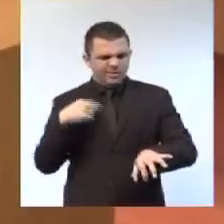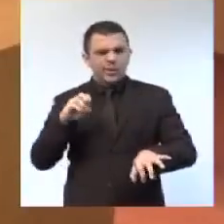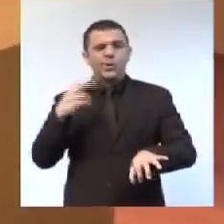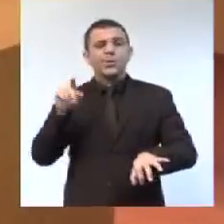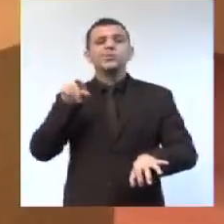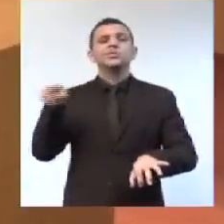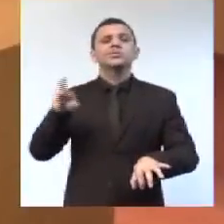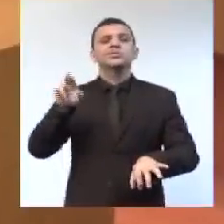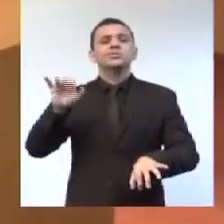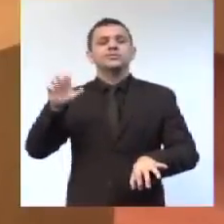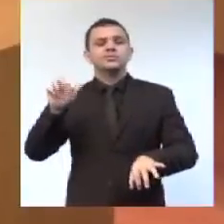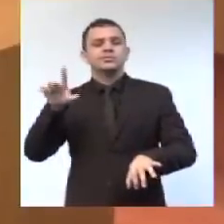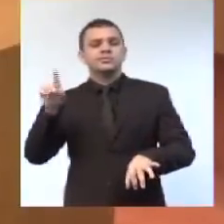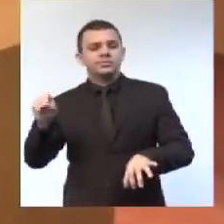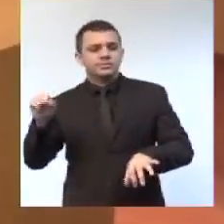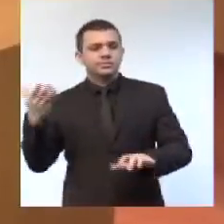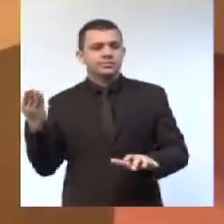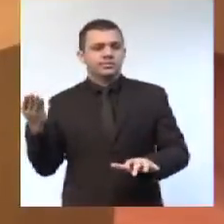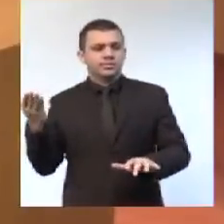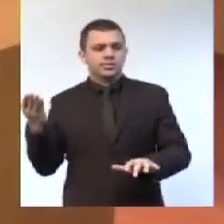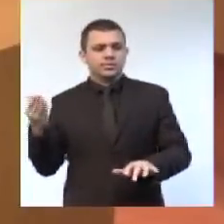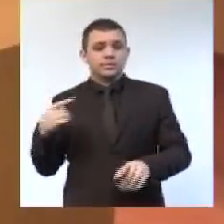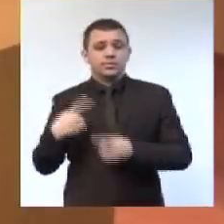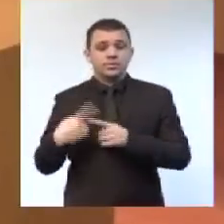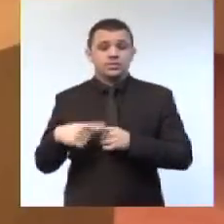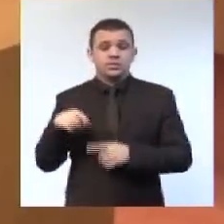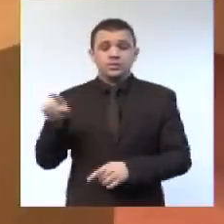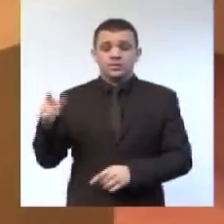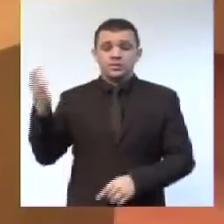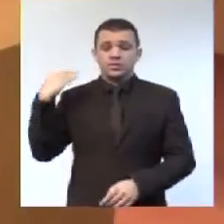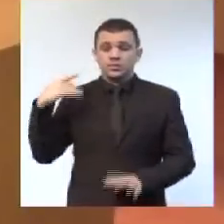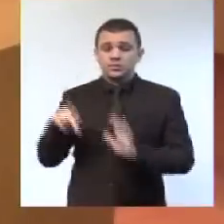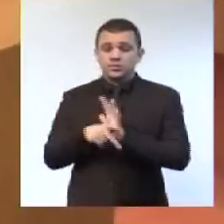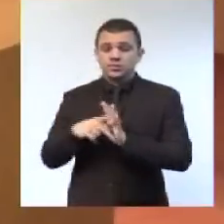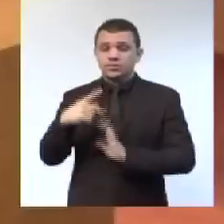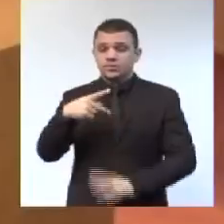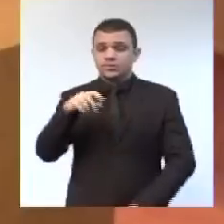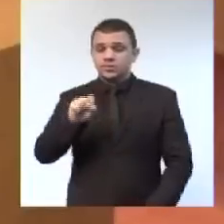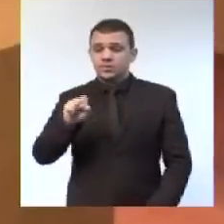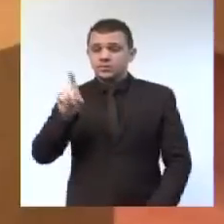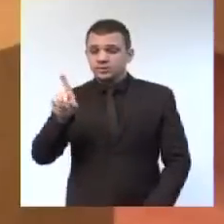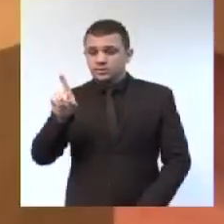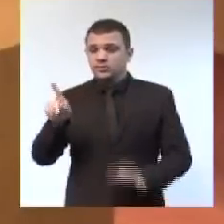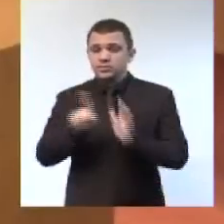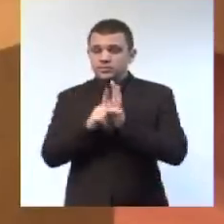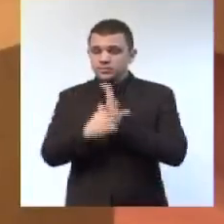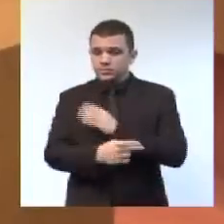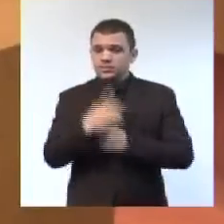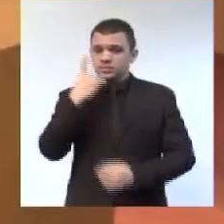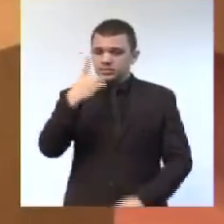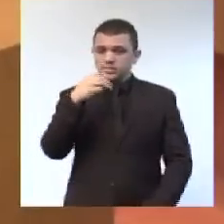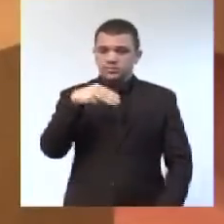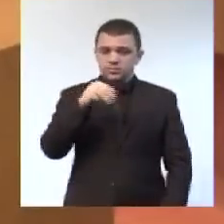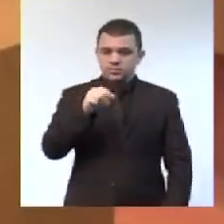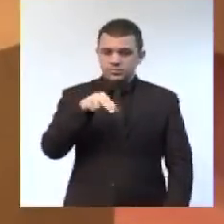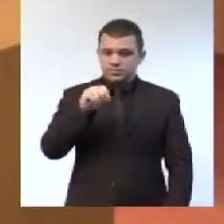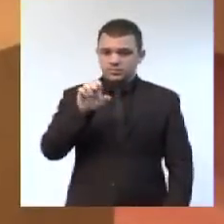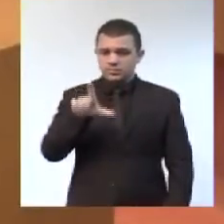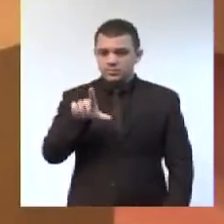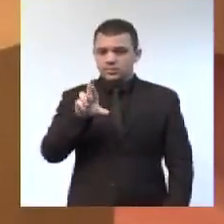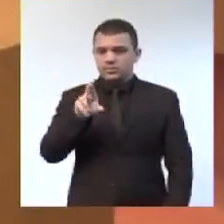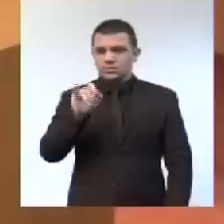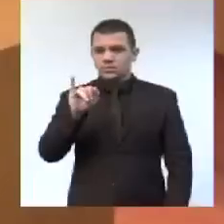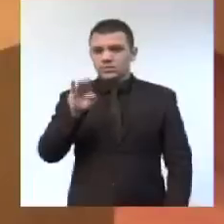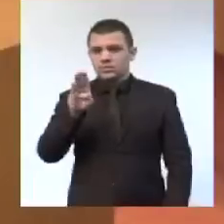deputado Ricardo Murá? Desde do PSD do deputado Manuel Ribeiro, vem desagregando. PSD,